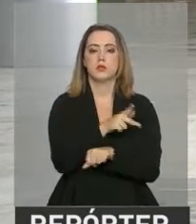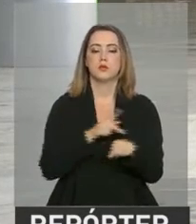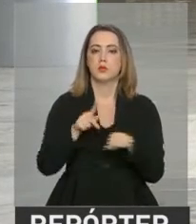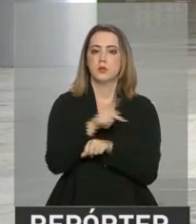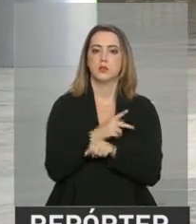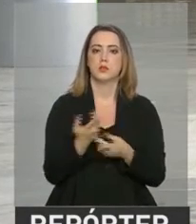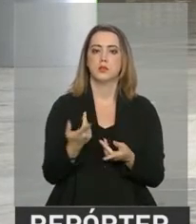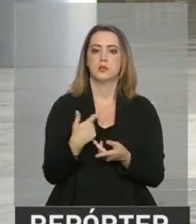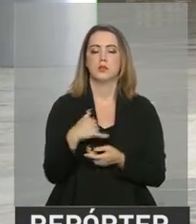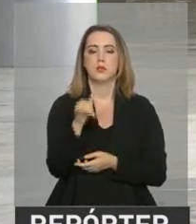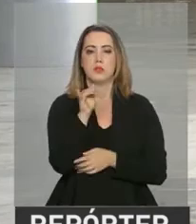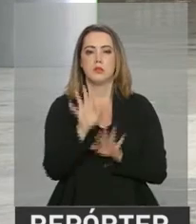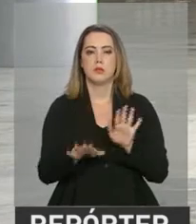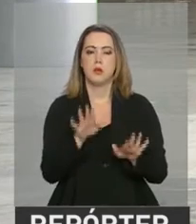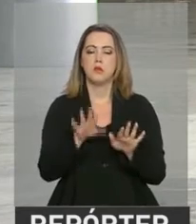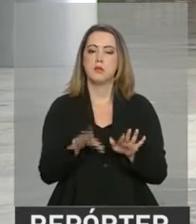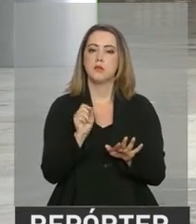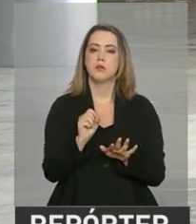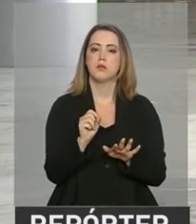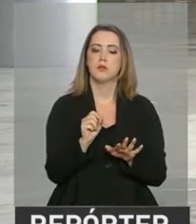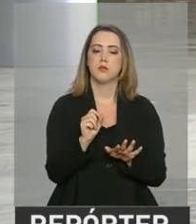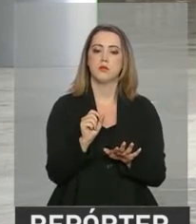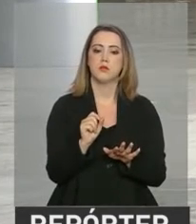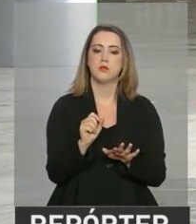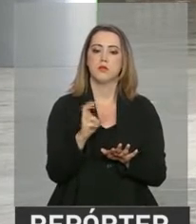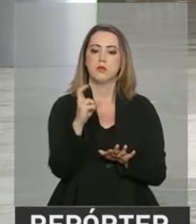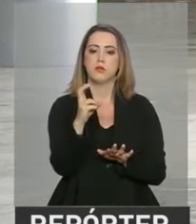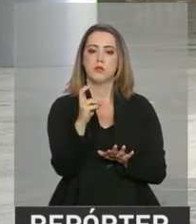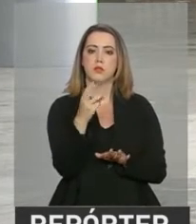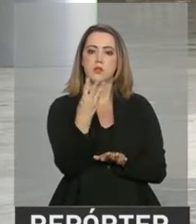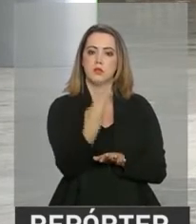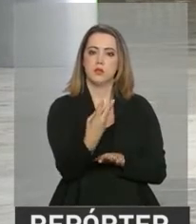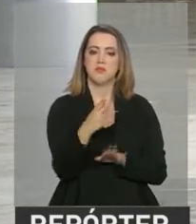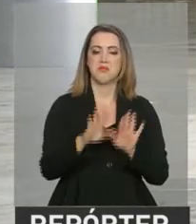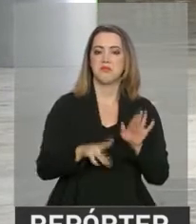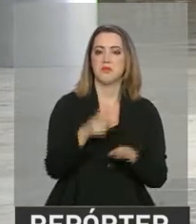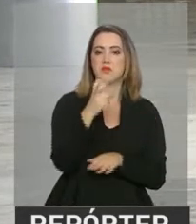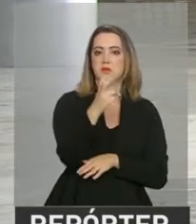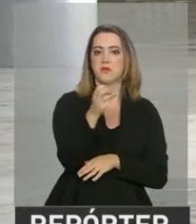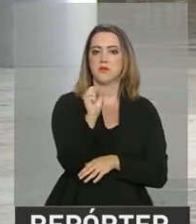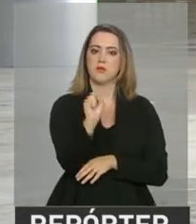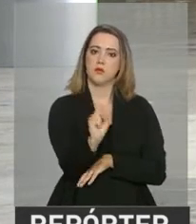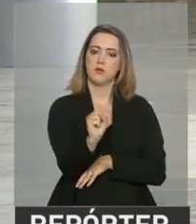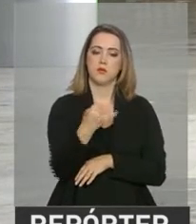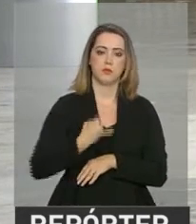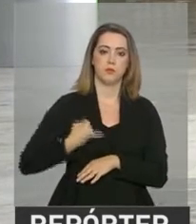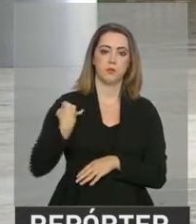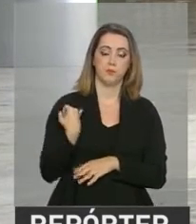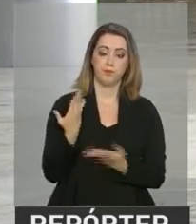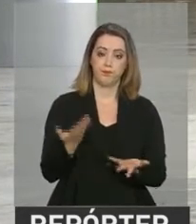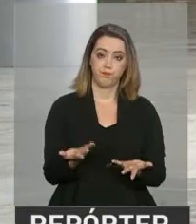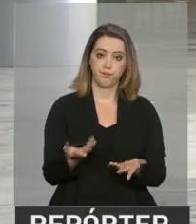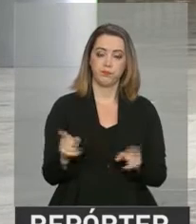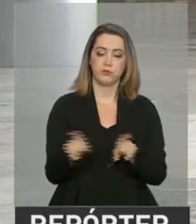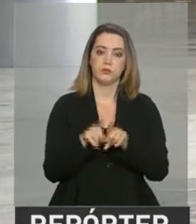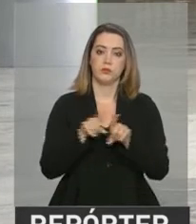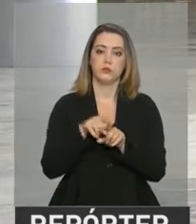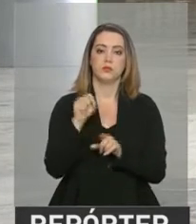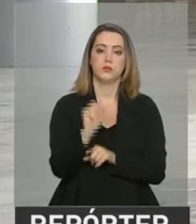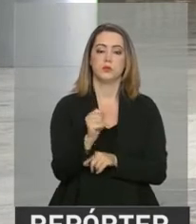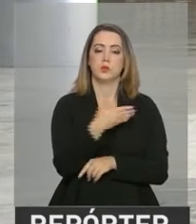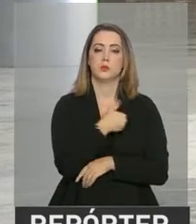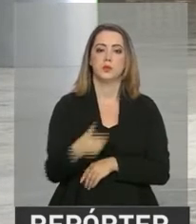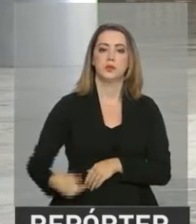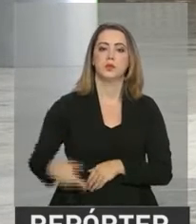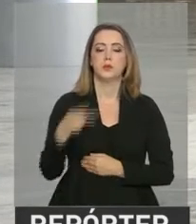com uma idade média de entre 53 e 58 anos por fim o governo